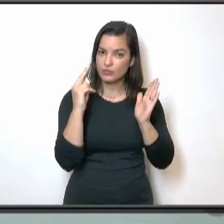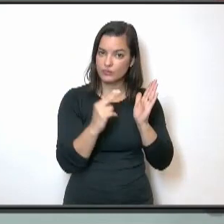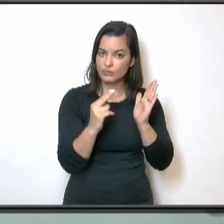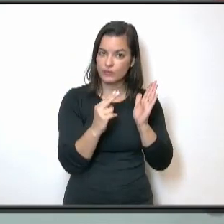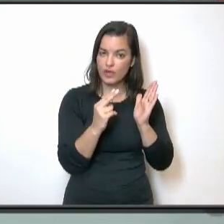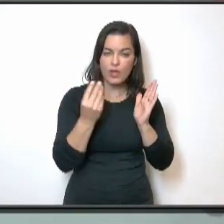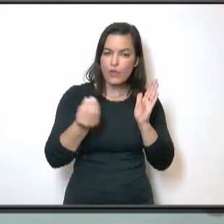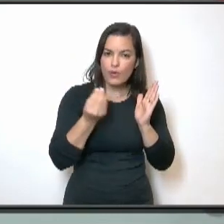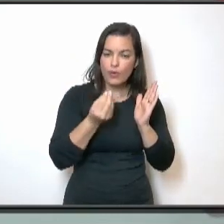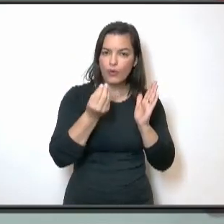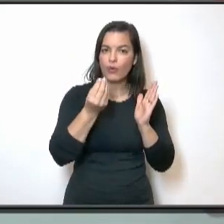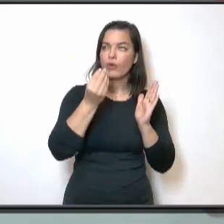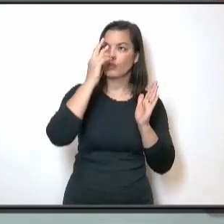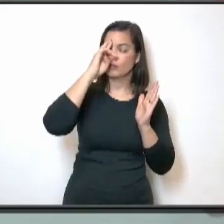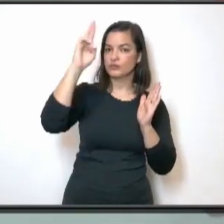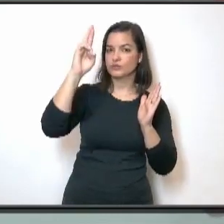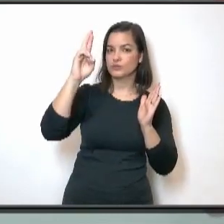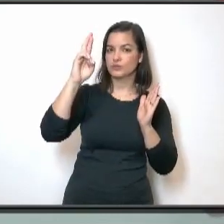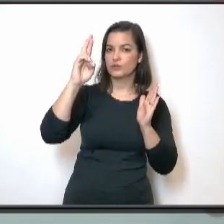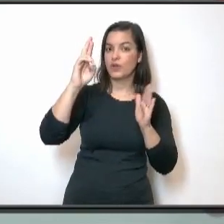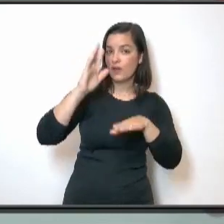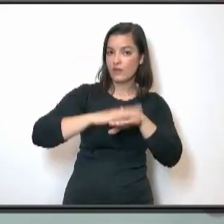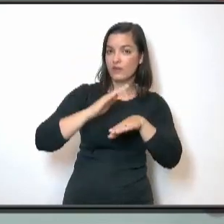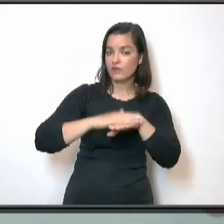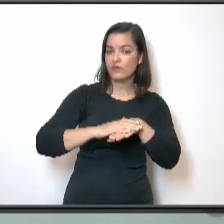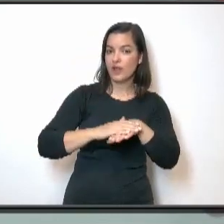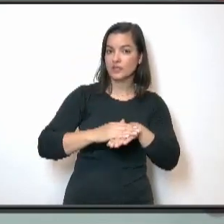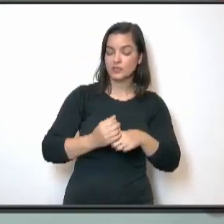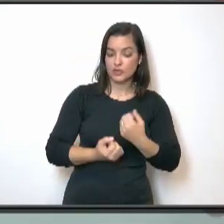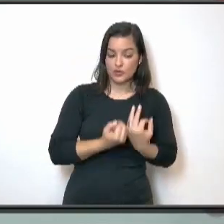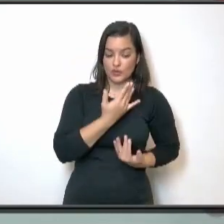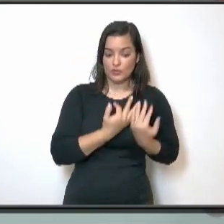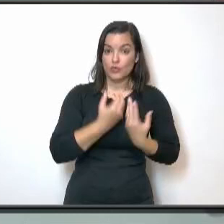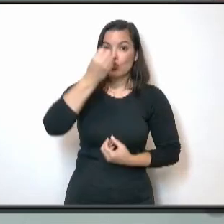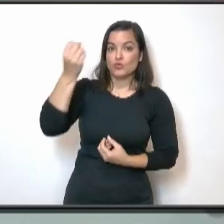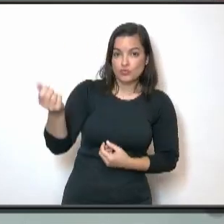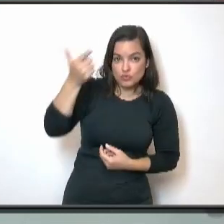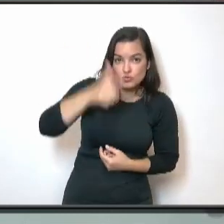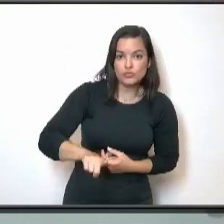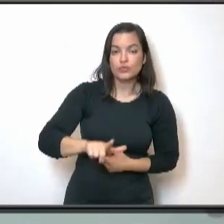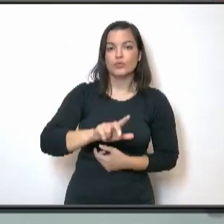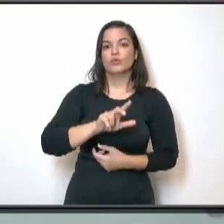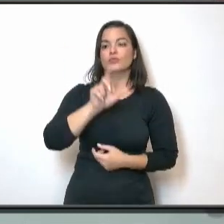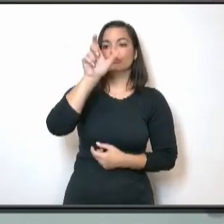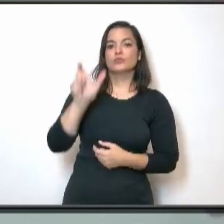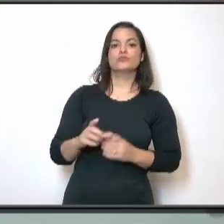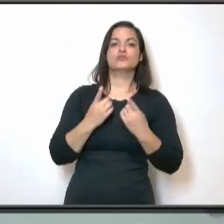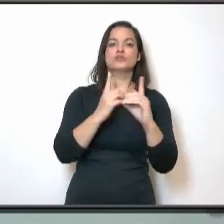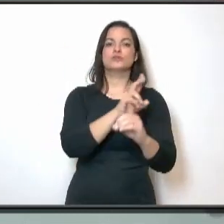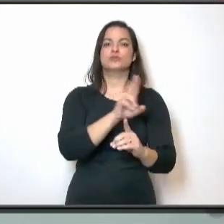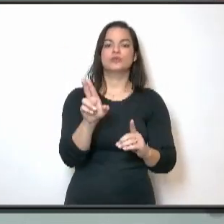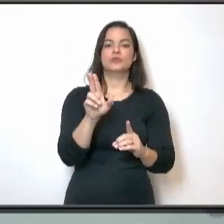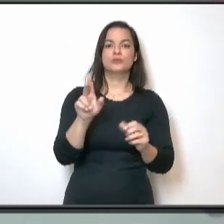o Senhor reavivou um dos seus discípulos, cujo nome era Pedro. E a minha oração